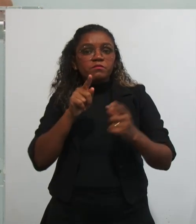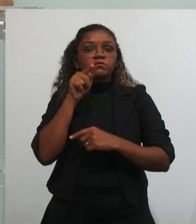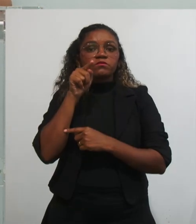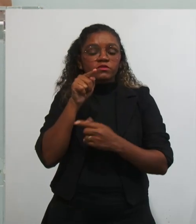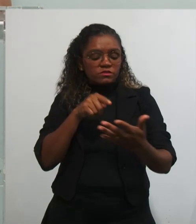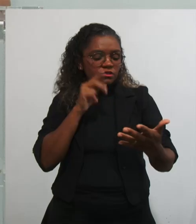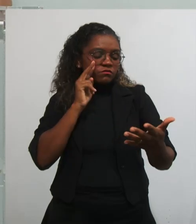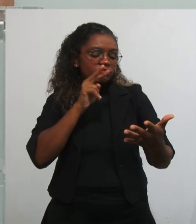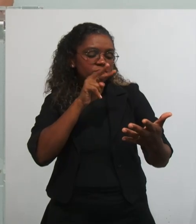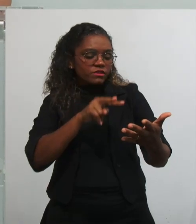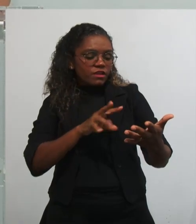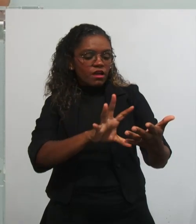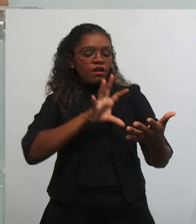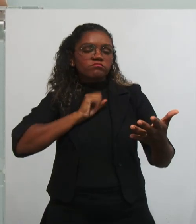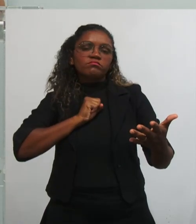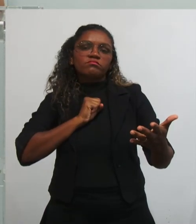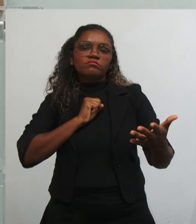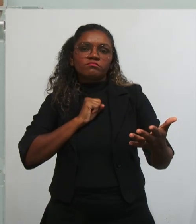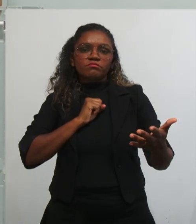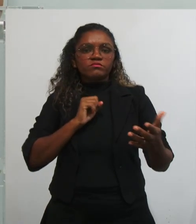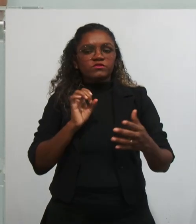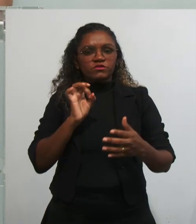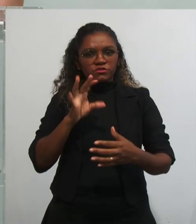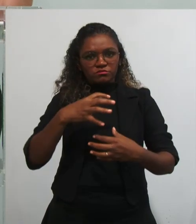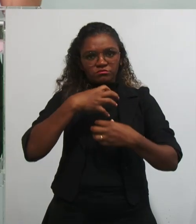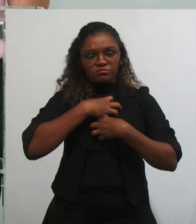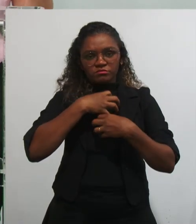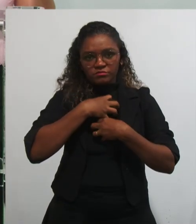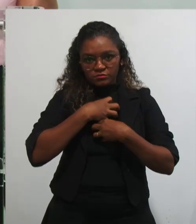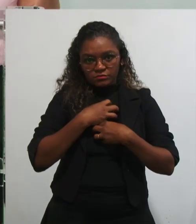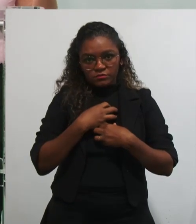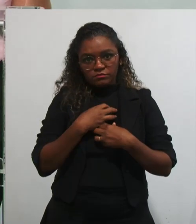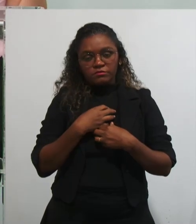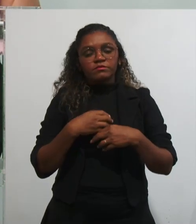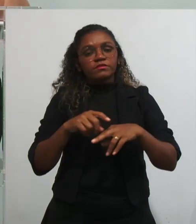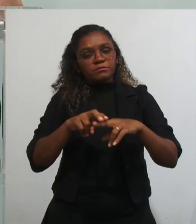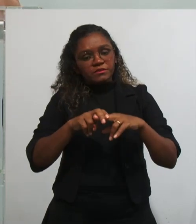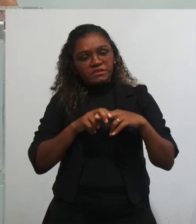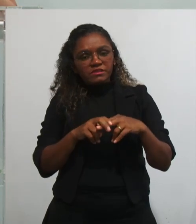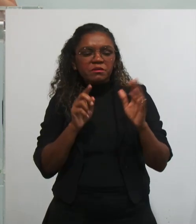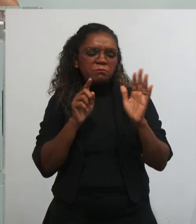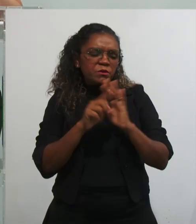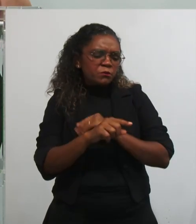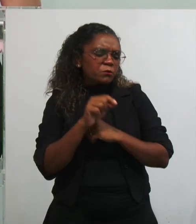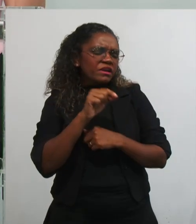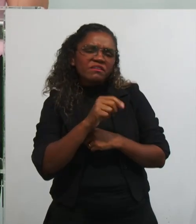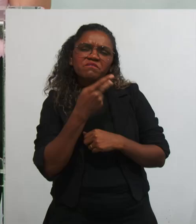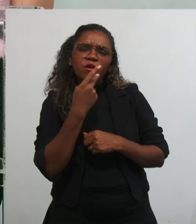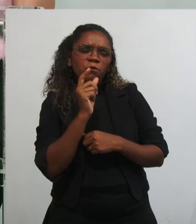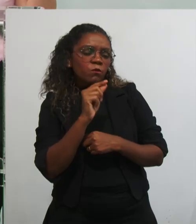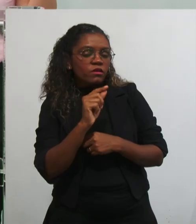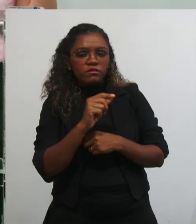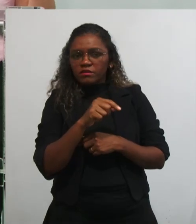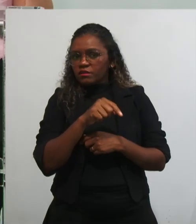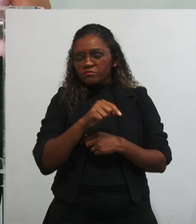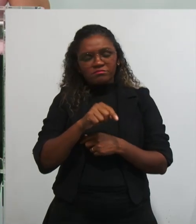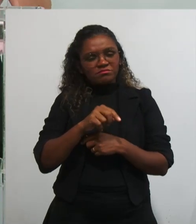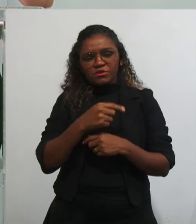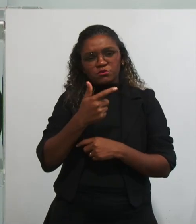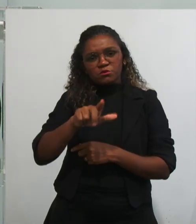atribuir os sentidos. Então, esse tipo de questão não se admite mais. Aquele tipo